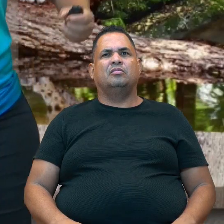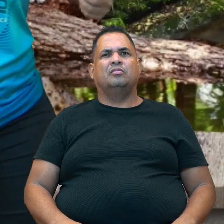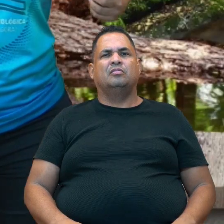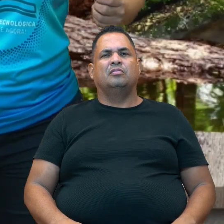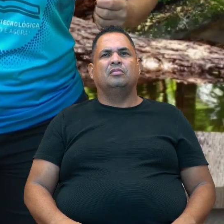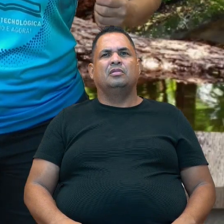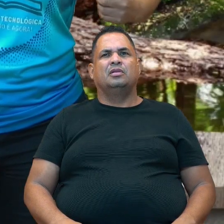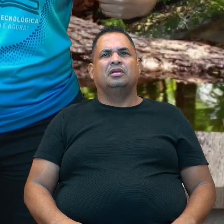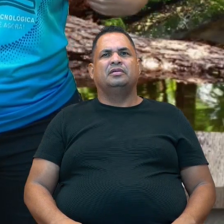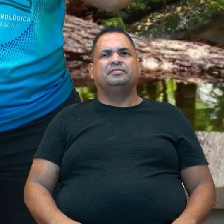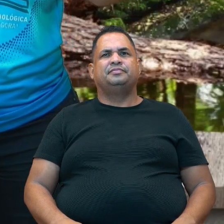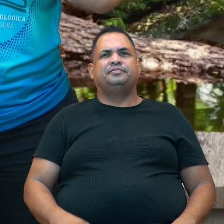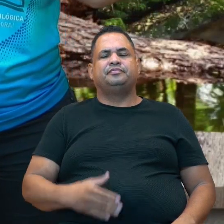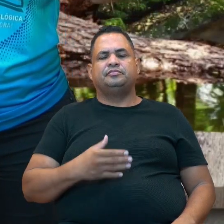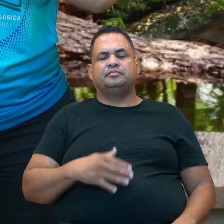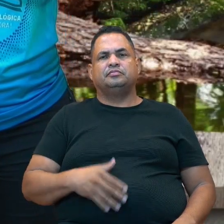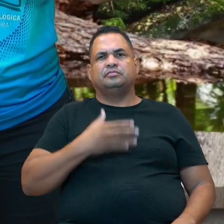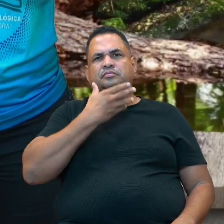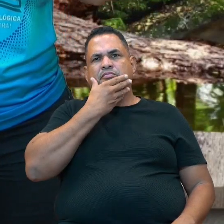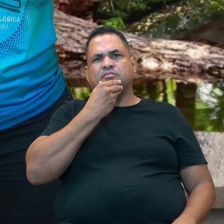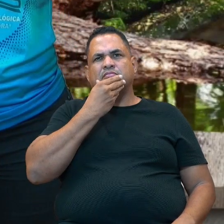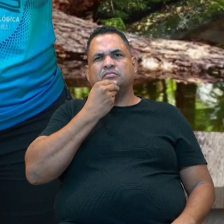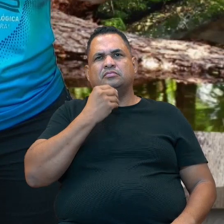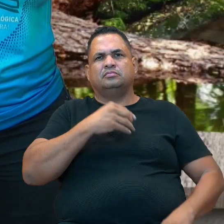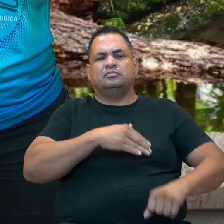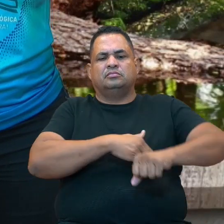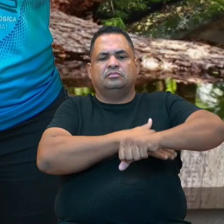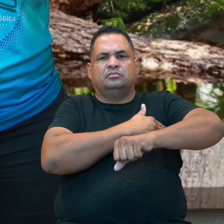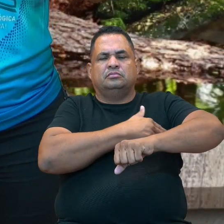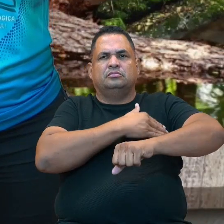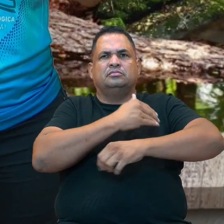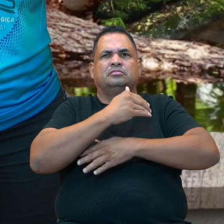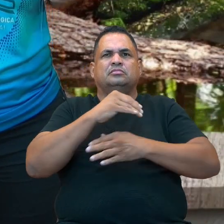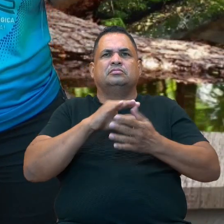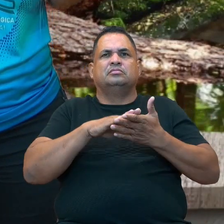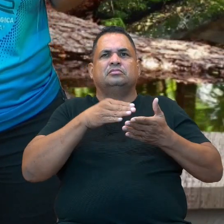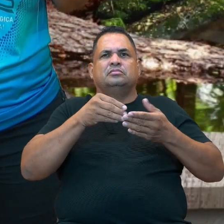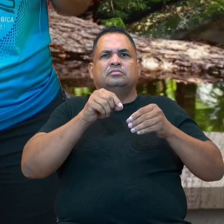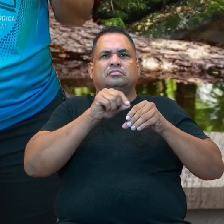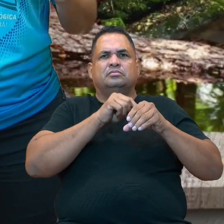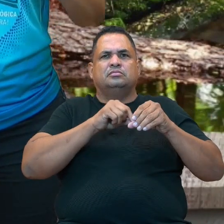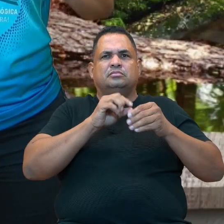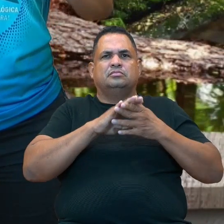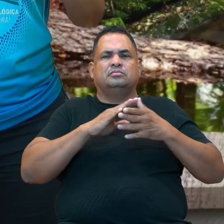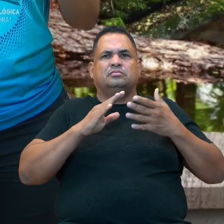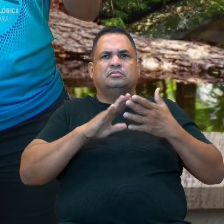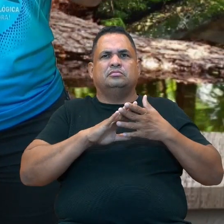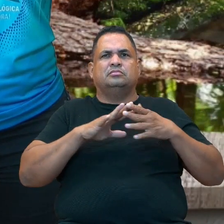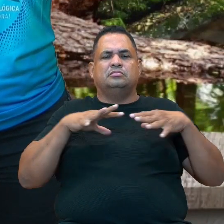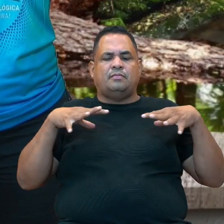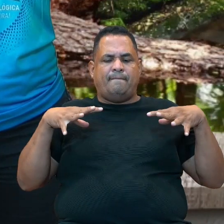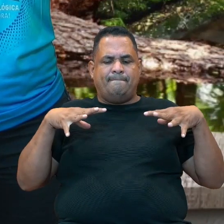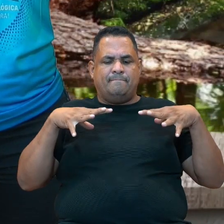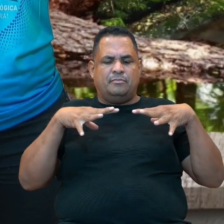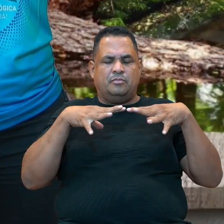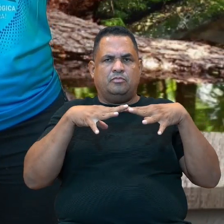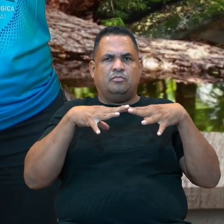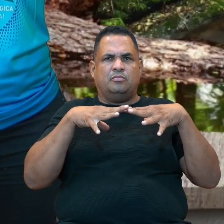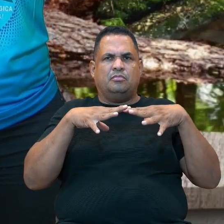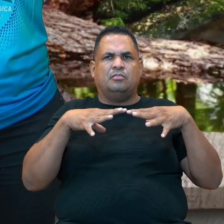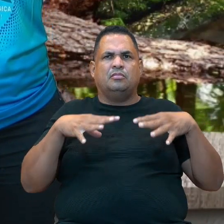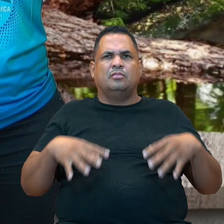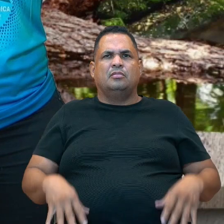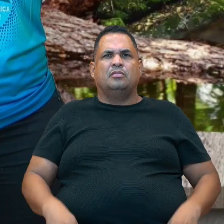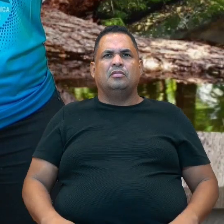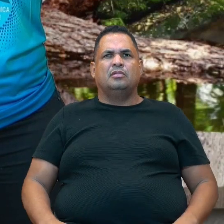Aqui. Os machos, eles vão colocar debaixo dos bracinhos anteriores, das patinhas anteriores, eles vão botar, e aí nasce um